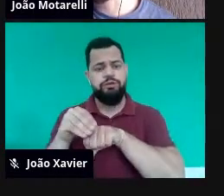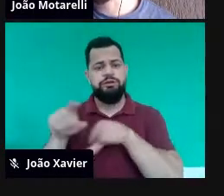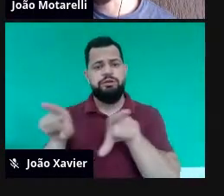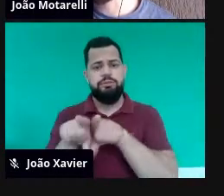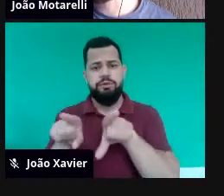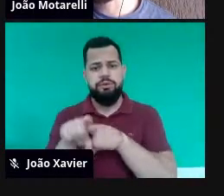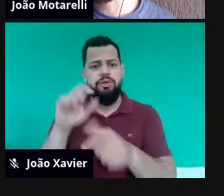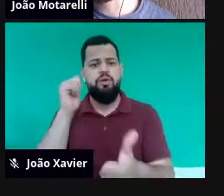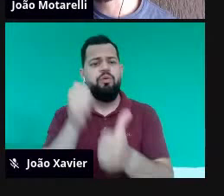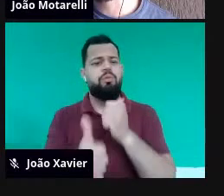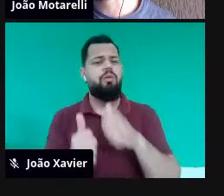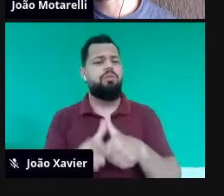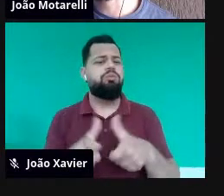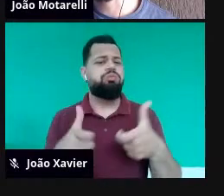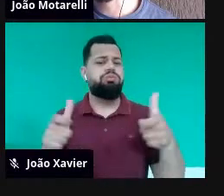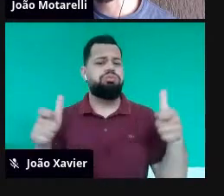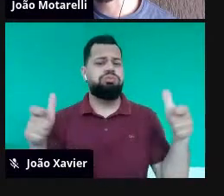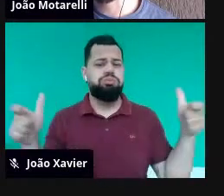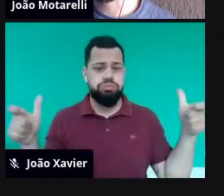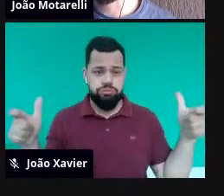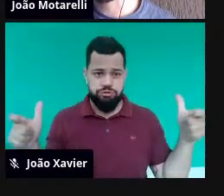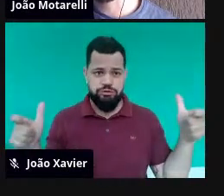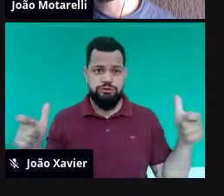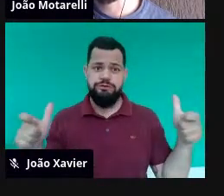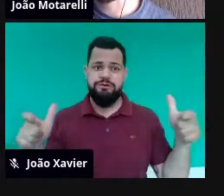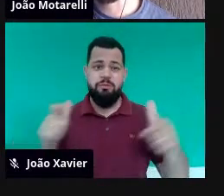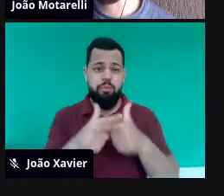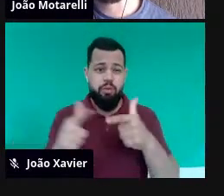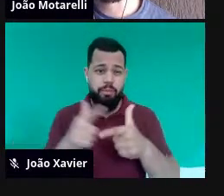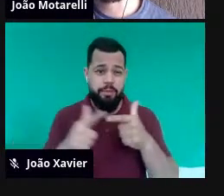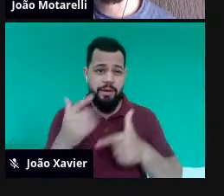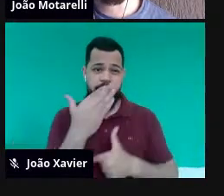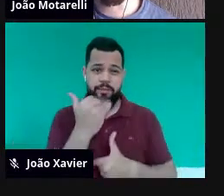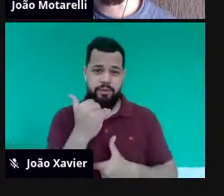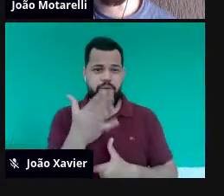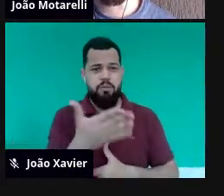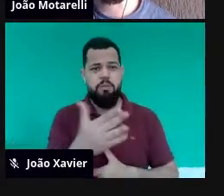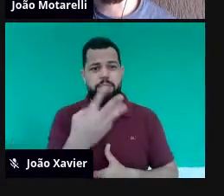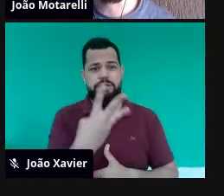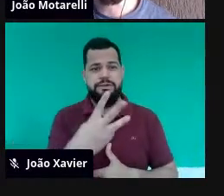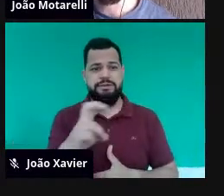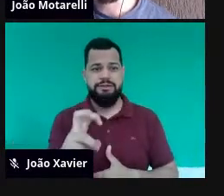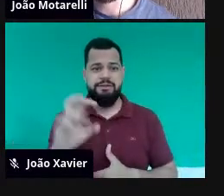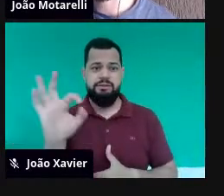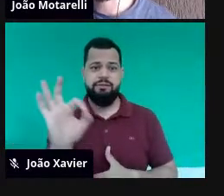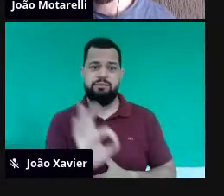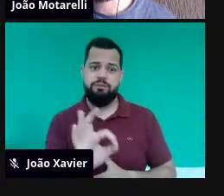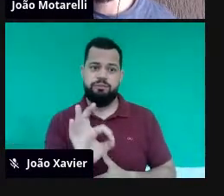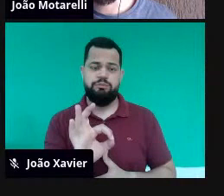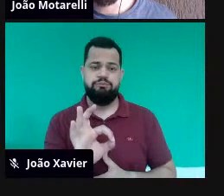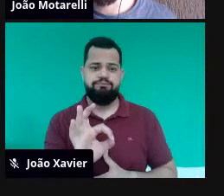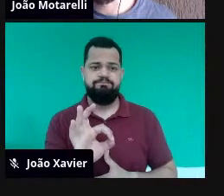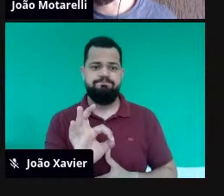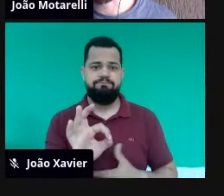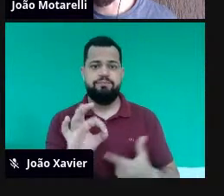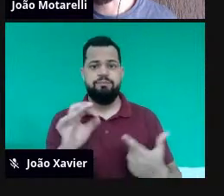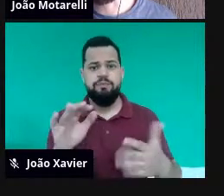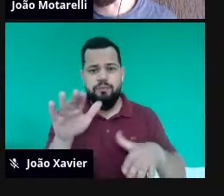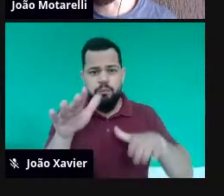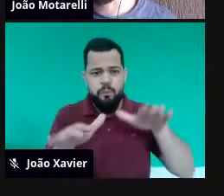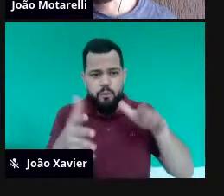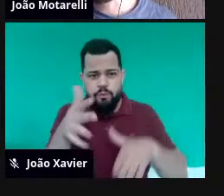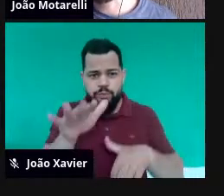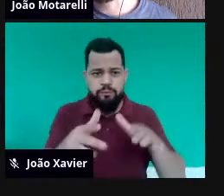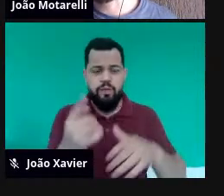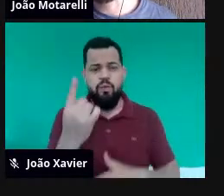que mais apresentou aqui desvios do comportamento alimentar, em média 35%, ou seja, 1 em cada 3